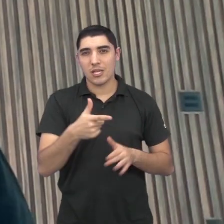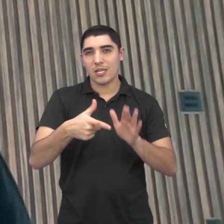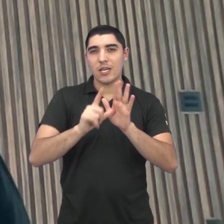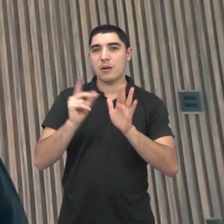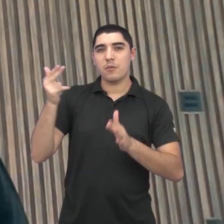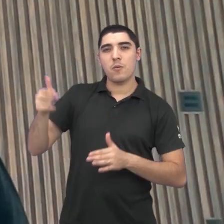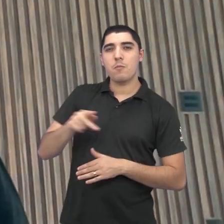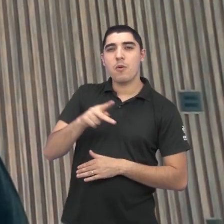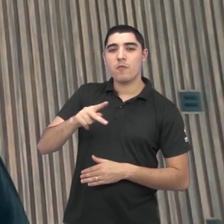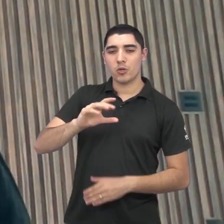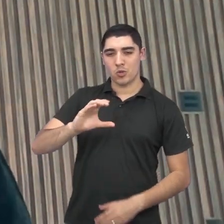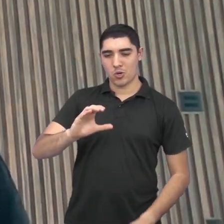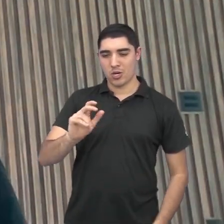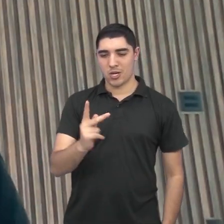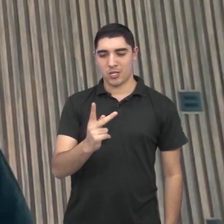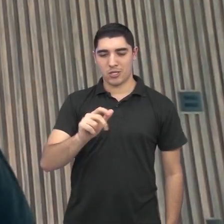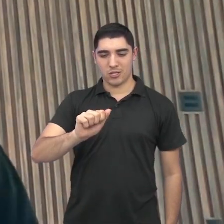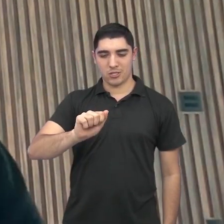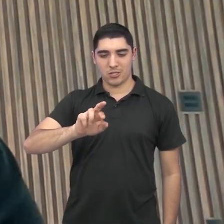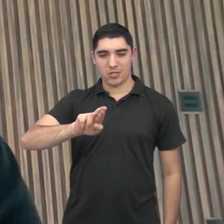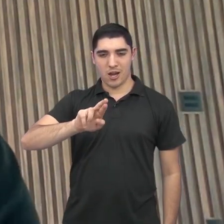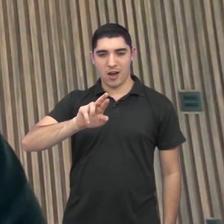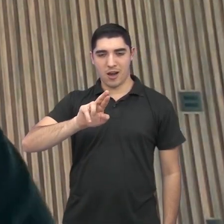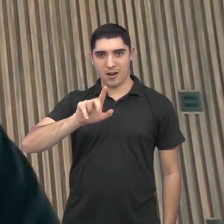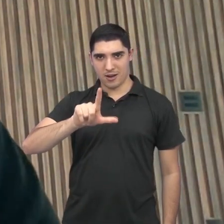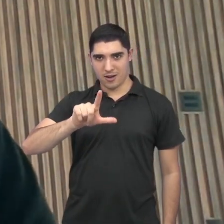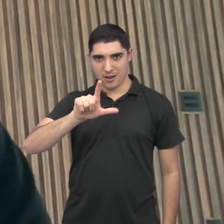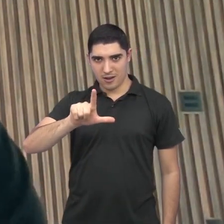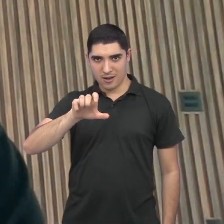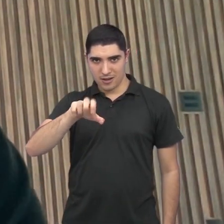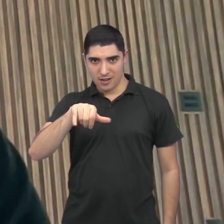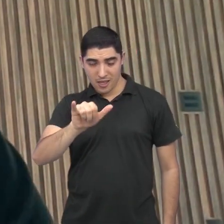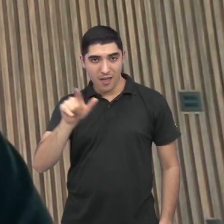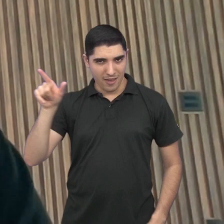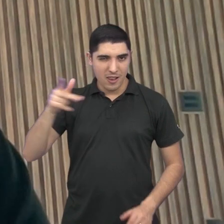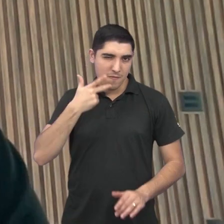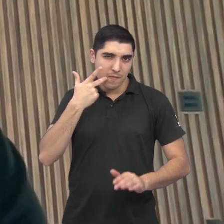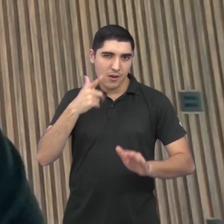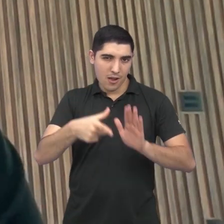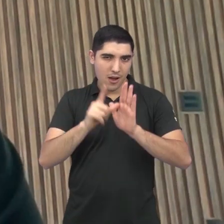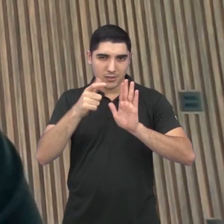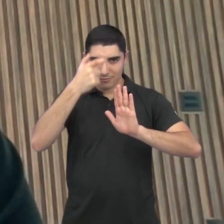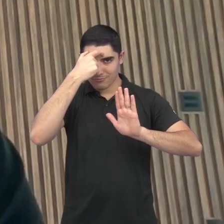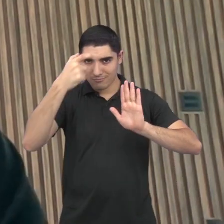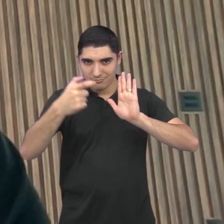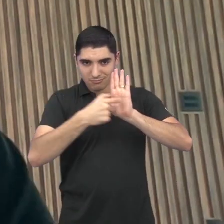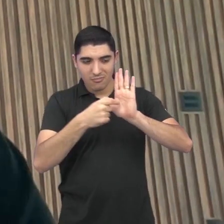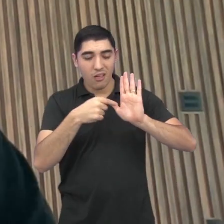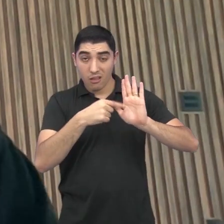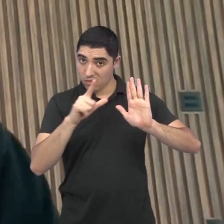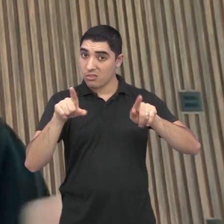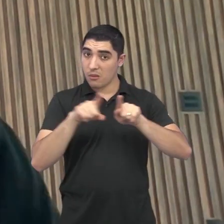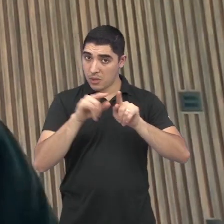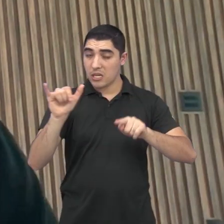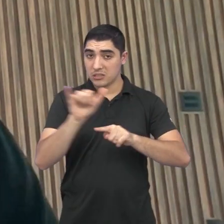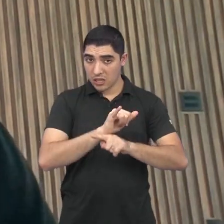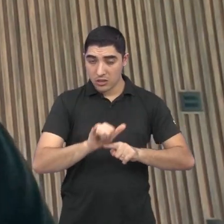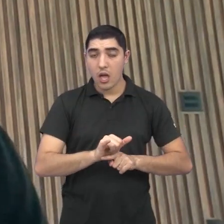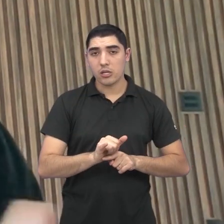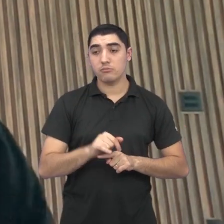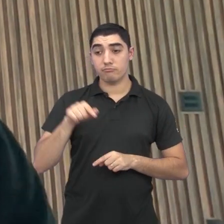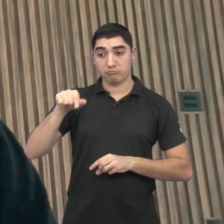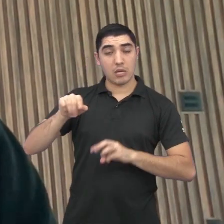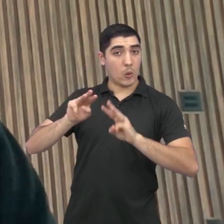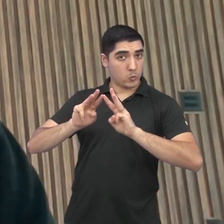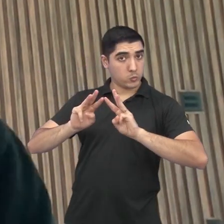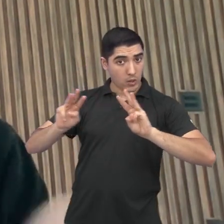comentou da inteligência artificial. Então, nesse exemplo que eu trouxe aí do site, a gente vê que